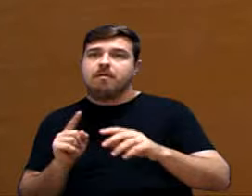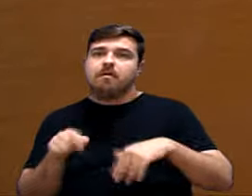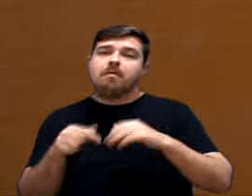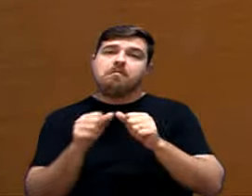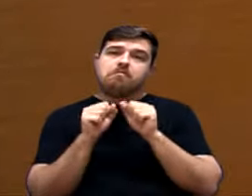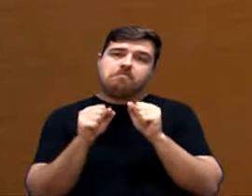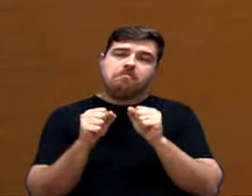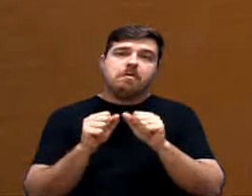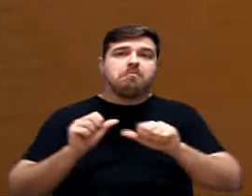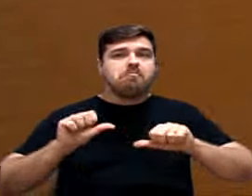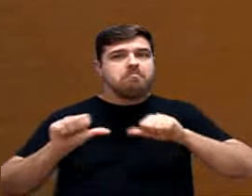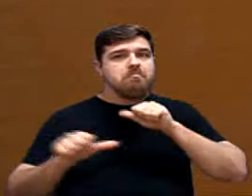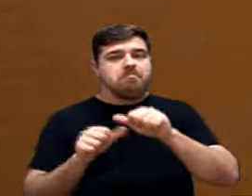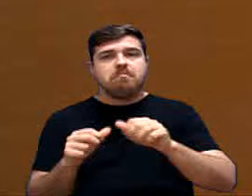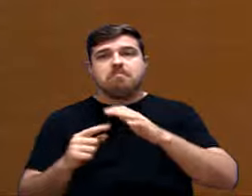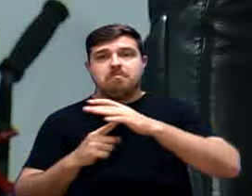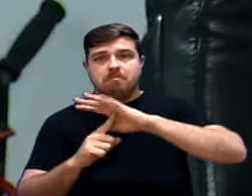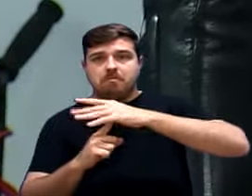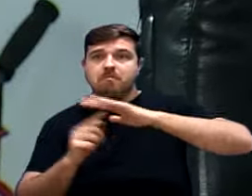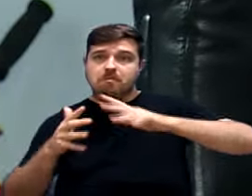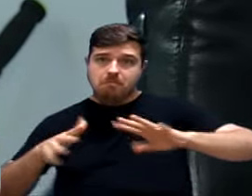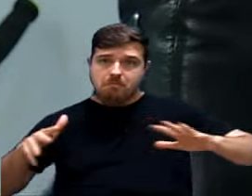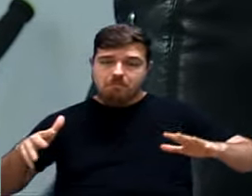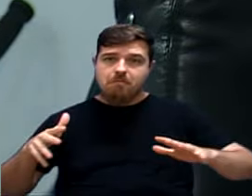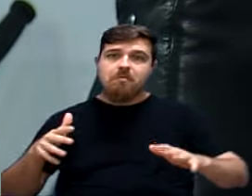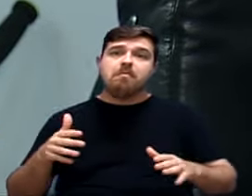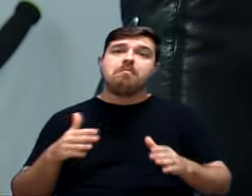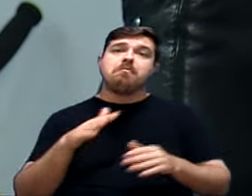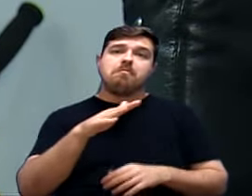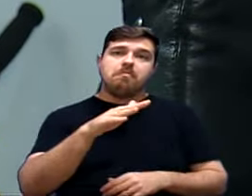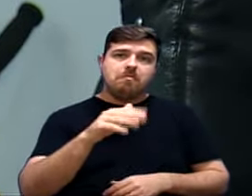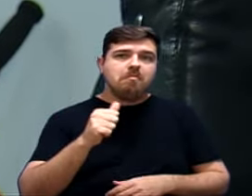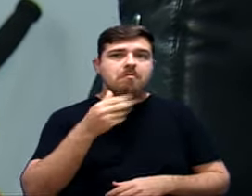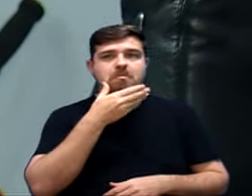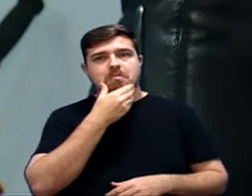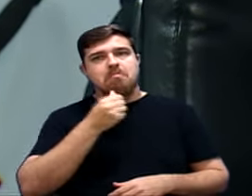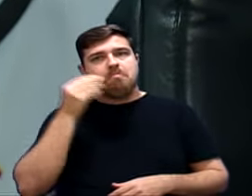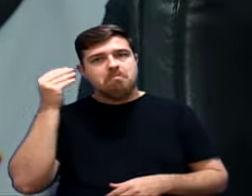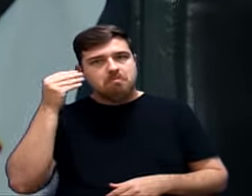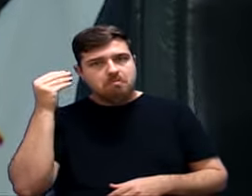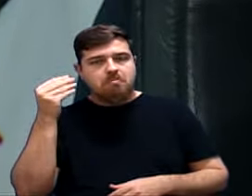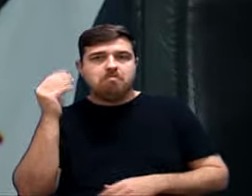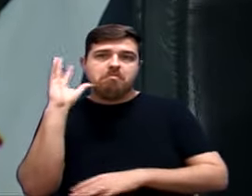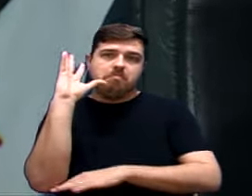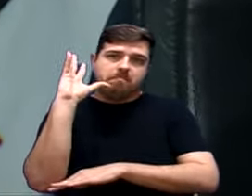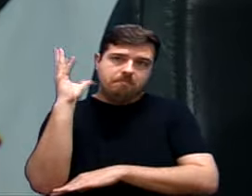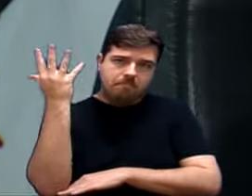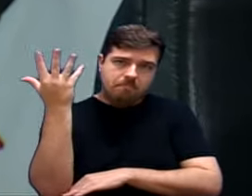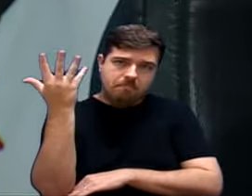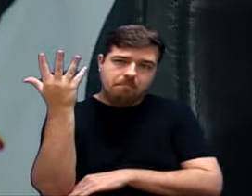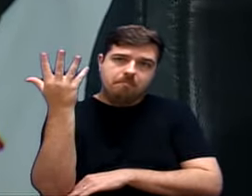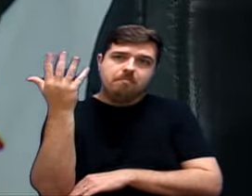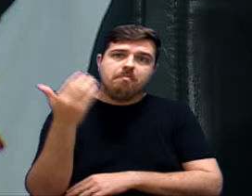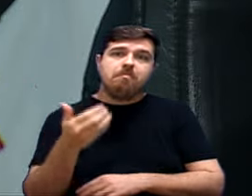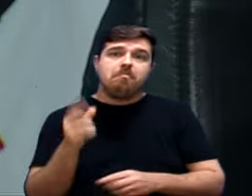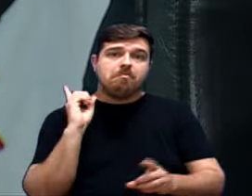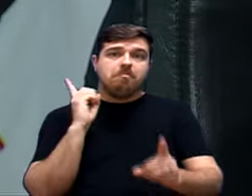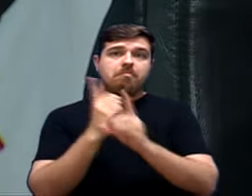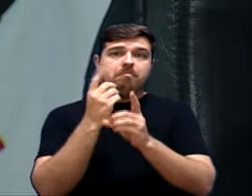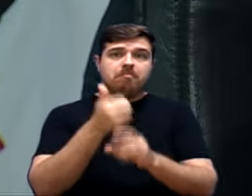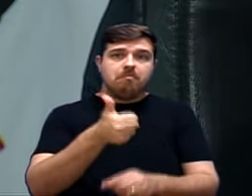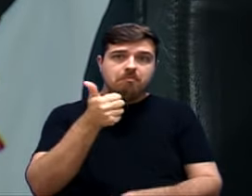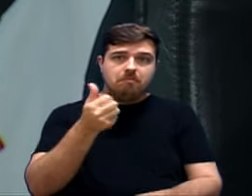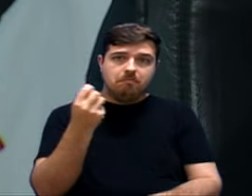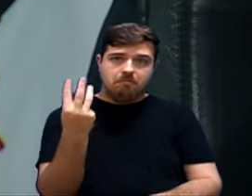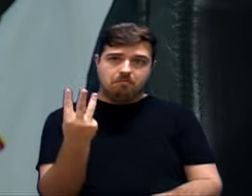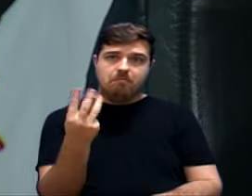e criamos um parque levamos o engenheiro ambiental ali contamos somente e com engenheiro ambiental 13 nascentes ali